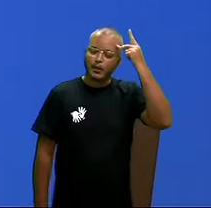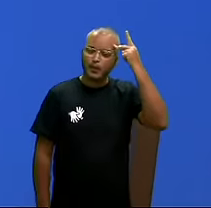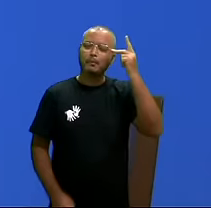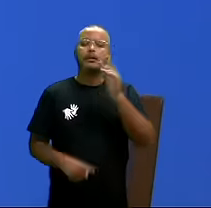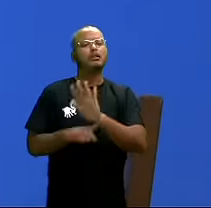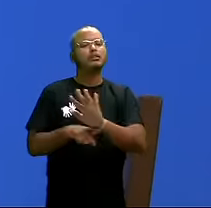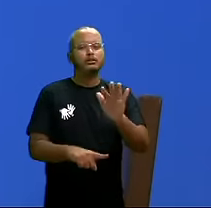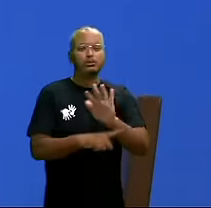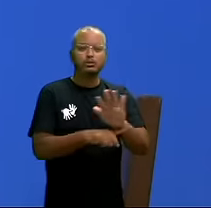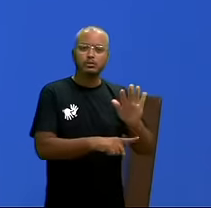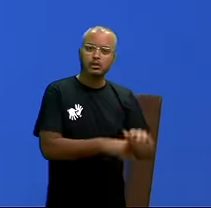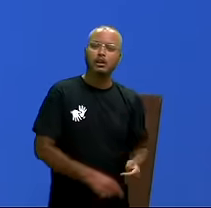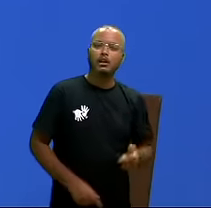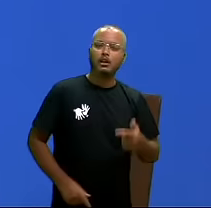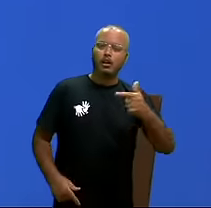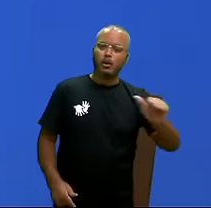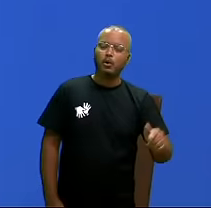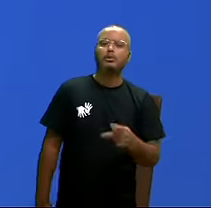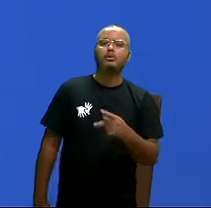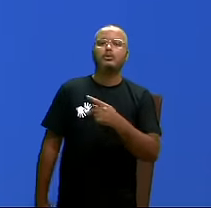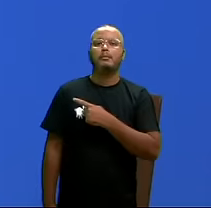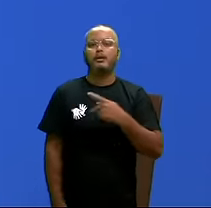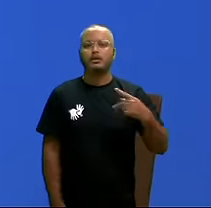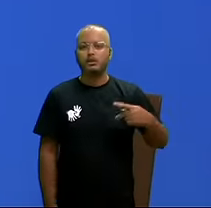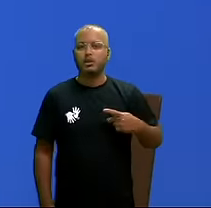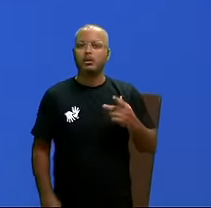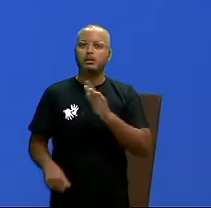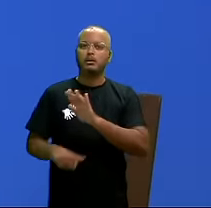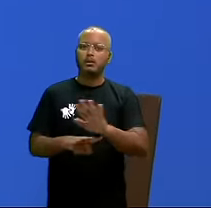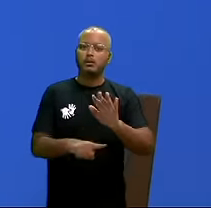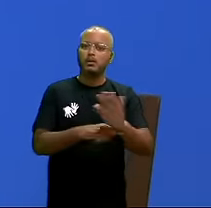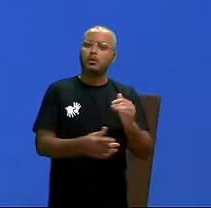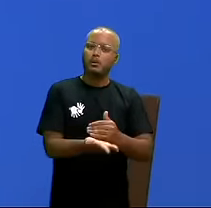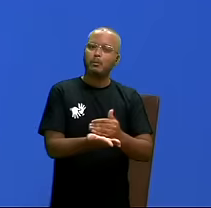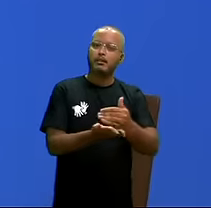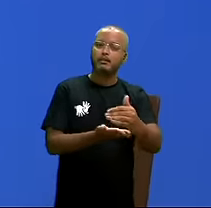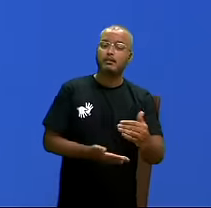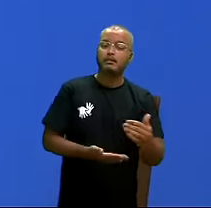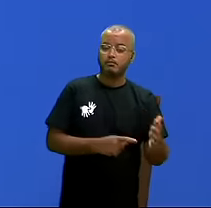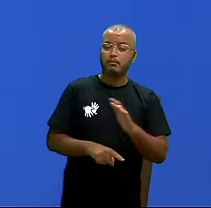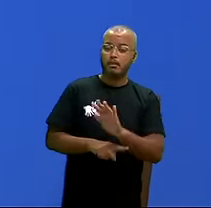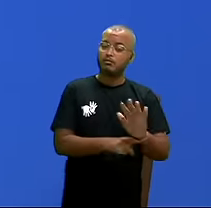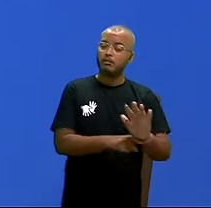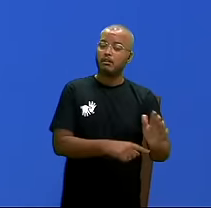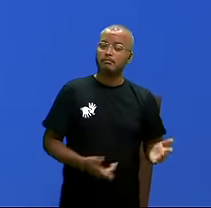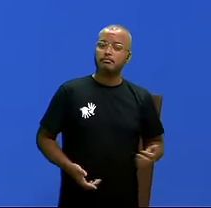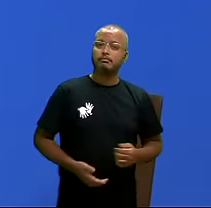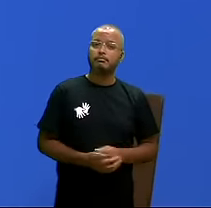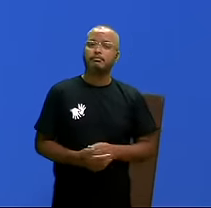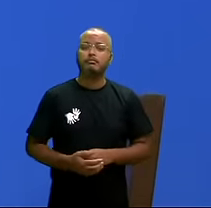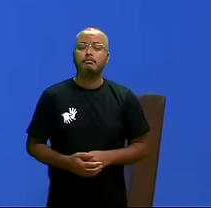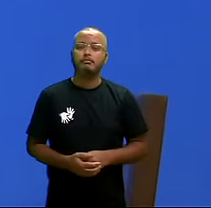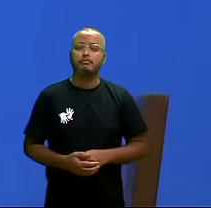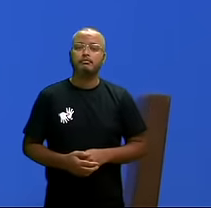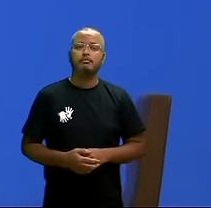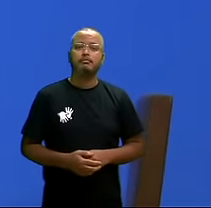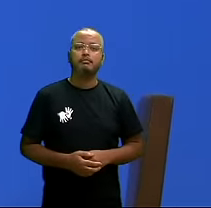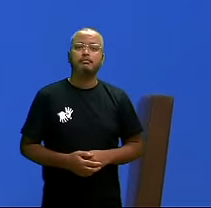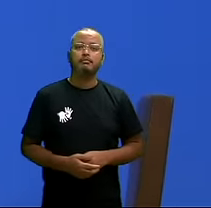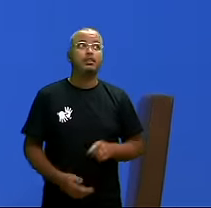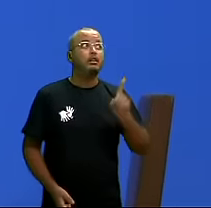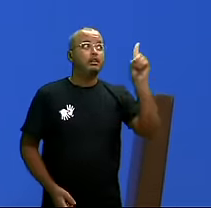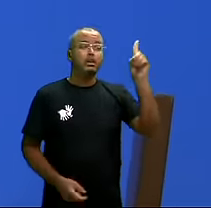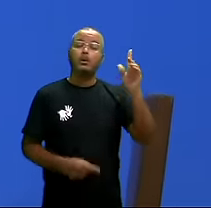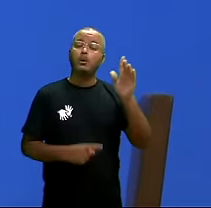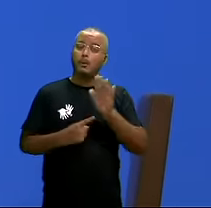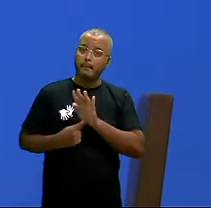careca, vou trazer o negão, vou trazer um doido. É? Vou trazer o médico, vou trazendo pessoas para te ajudar. Mas Deus sempre vai mostrar a